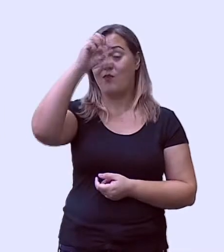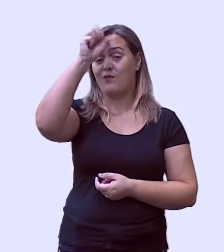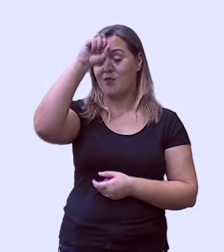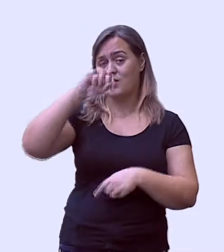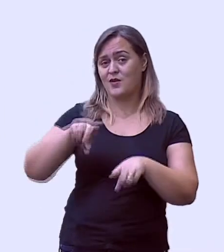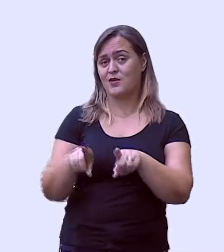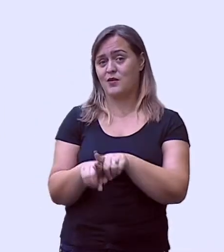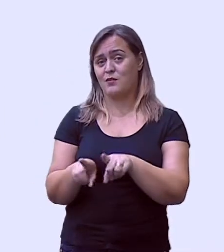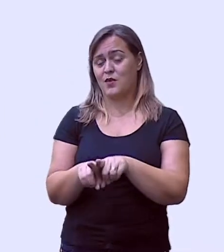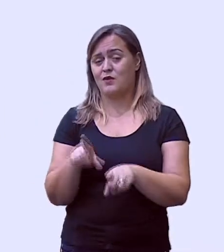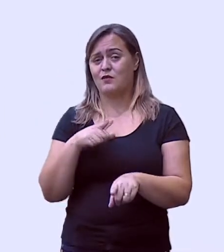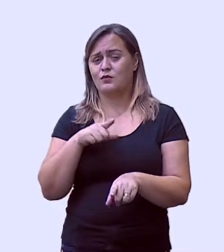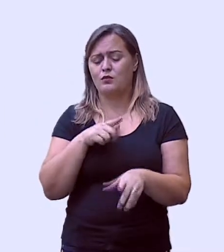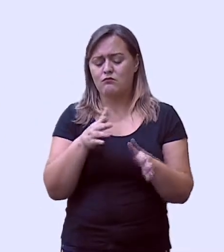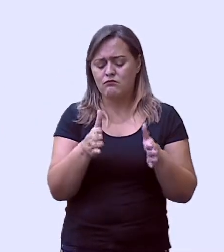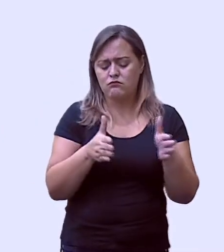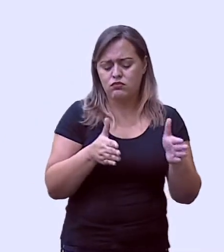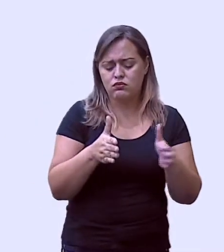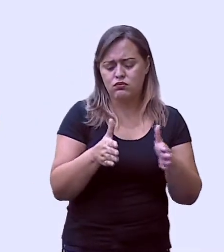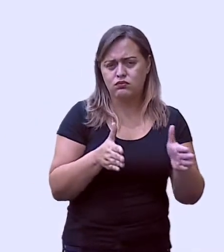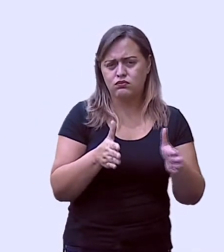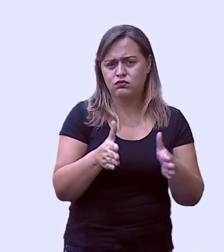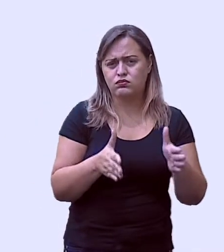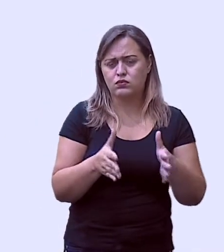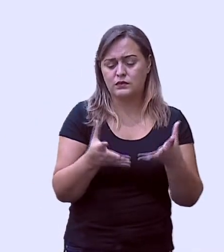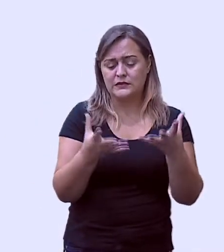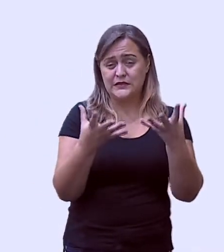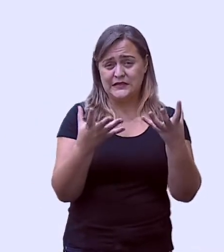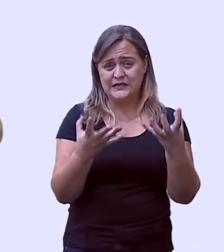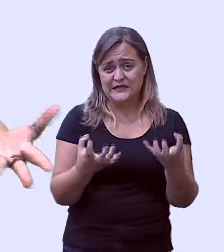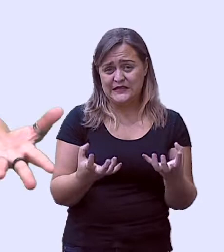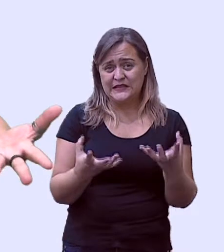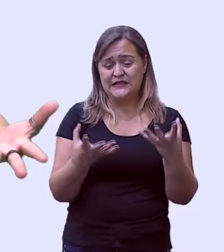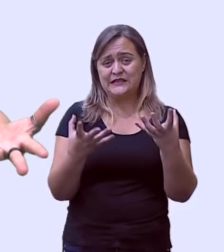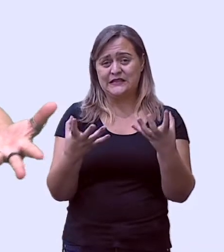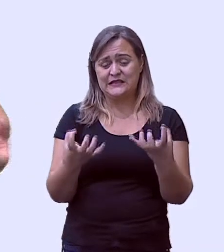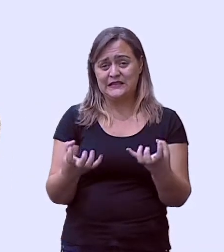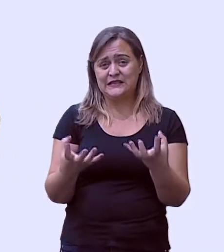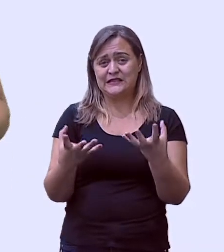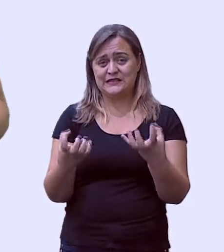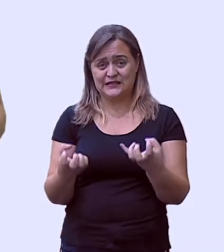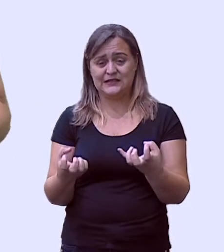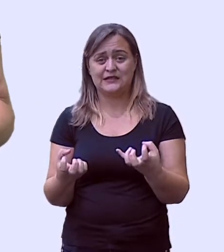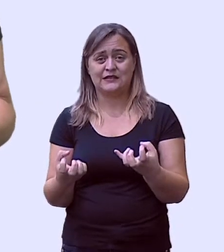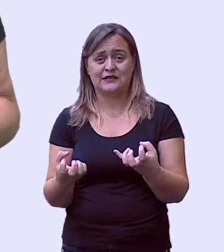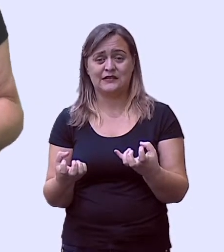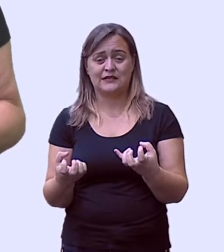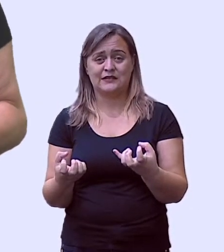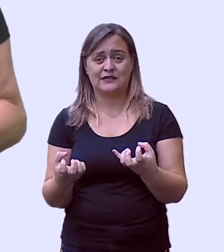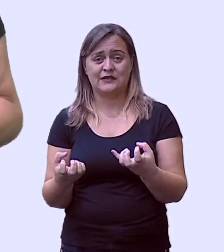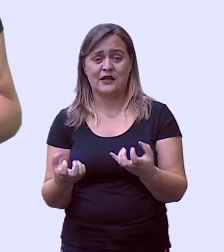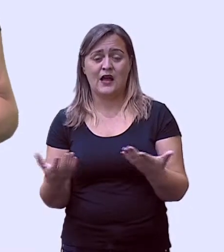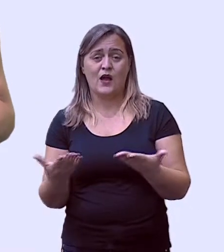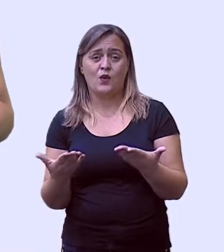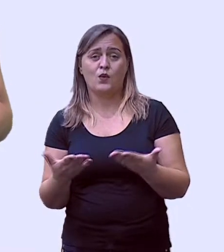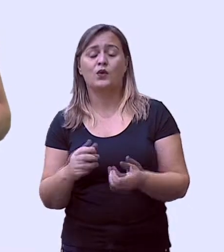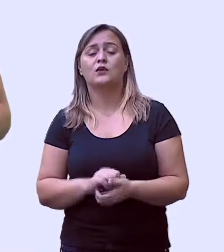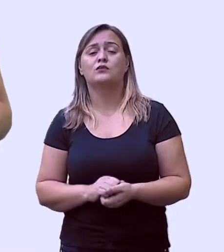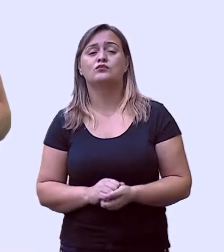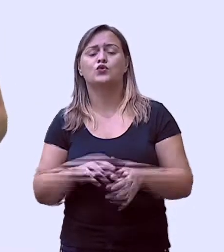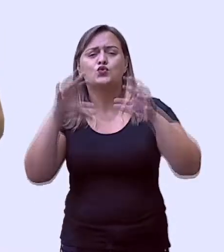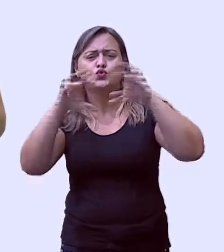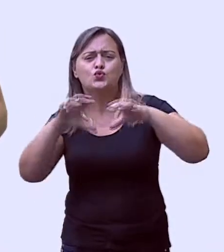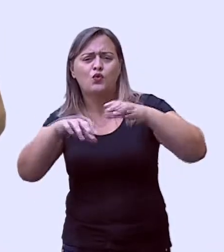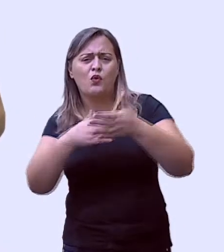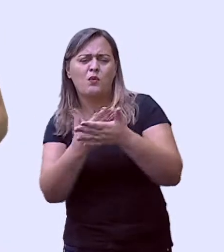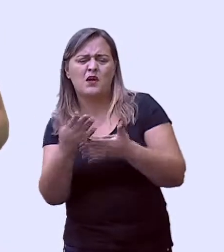um período de seca geralmente bem definido. A estação chuvosa geralmente tem início nesse período de outubro